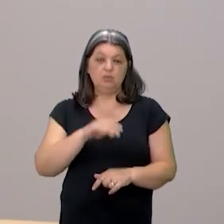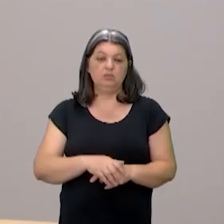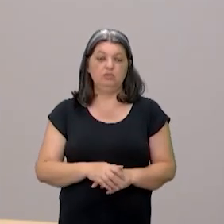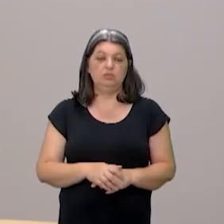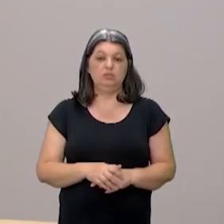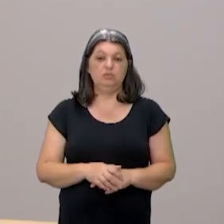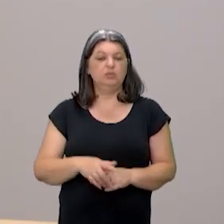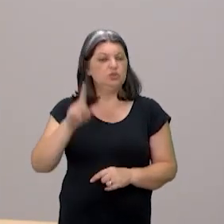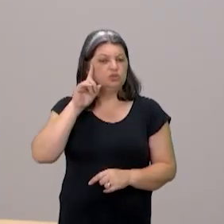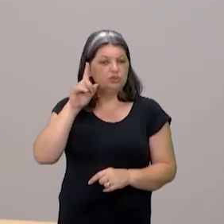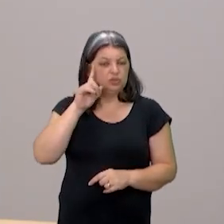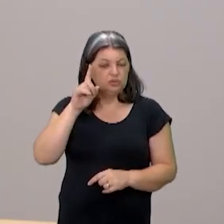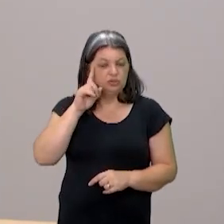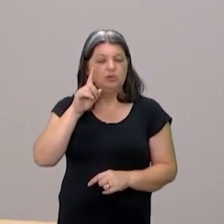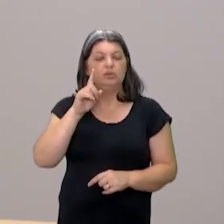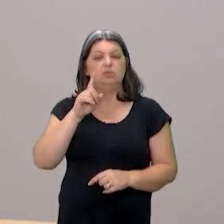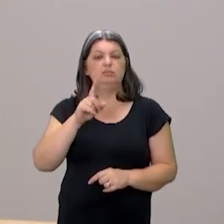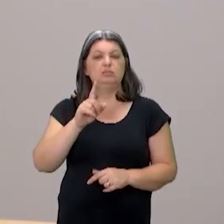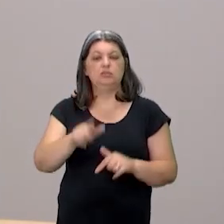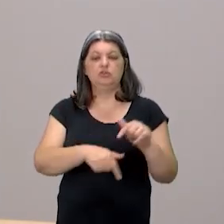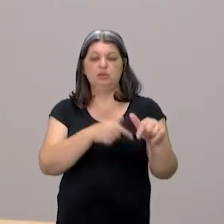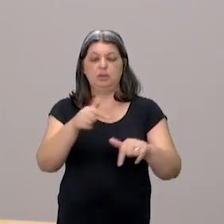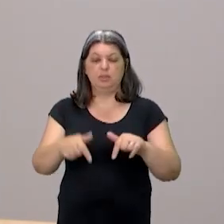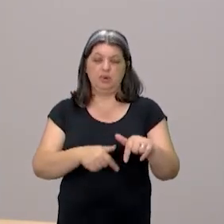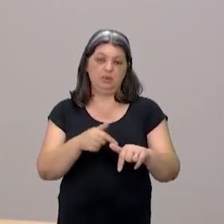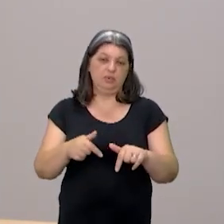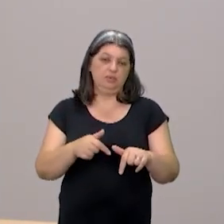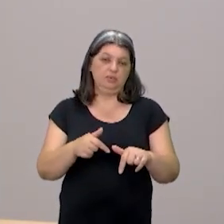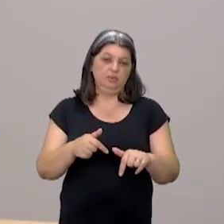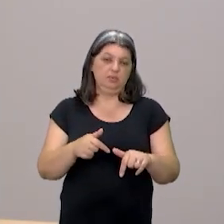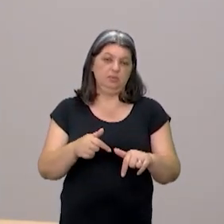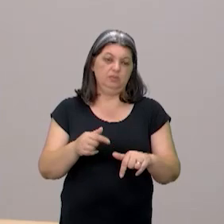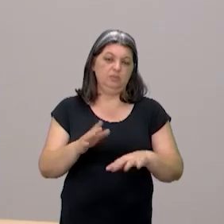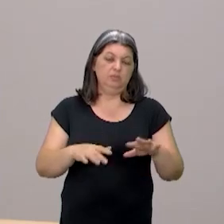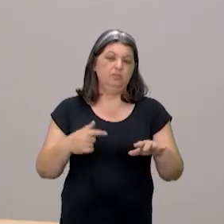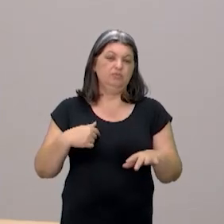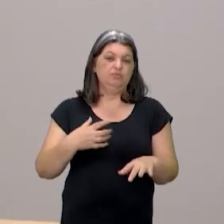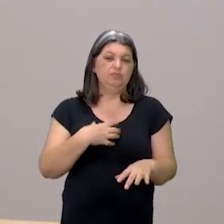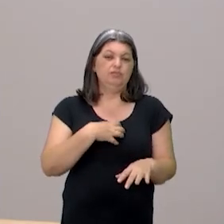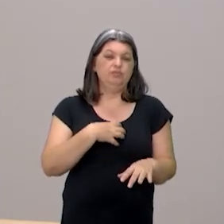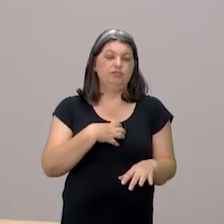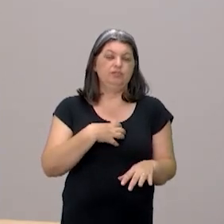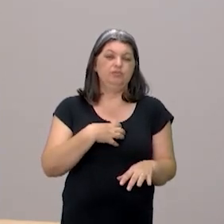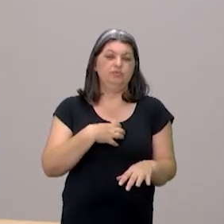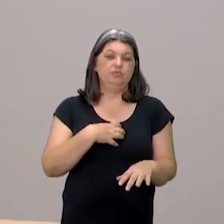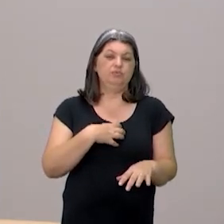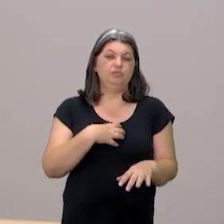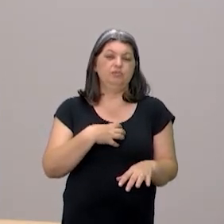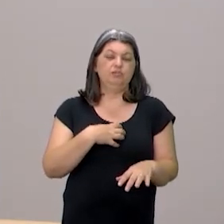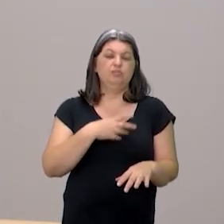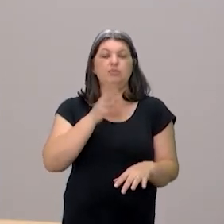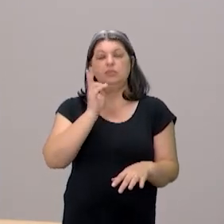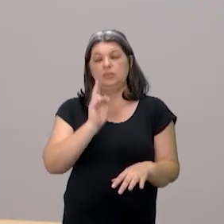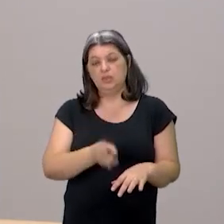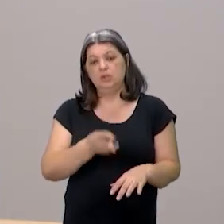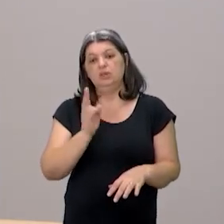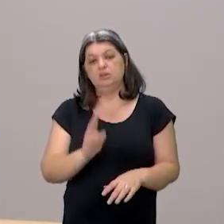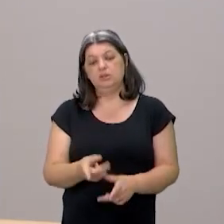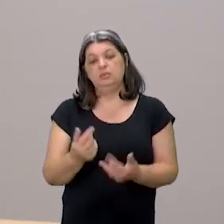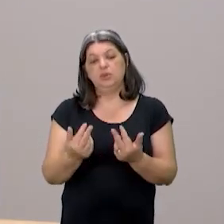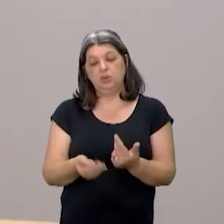na sua rotina, no seu cotidiano de trabalho, ele é colocado de uma tal forma que ele exerce sempre o